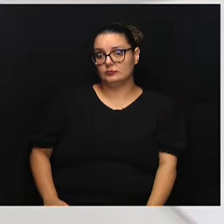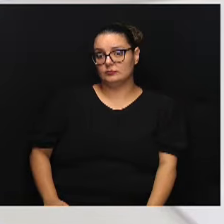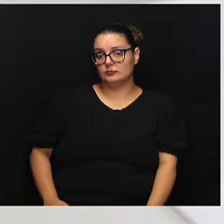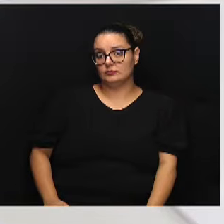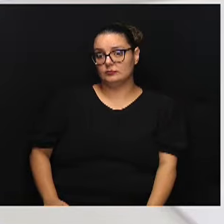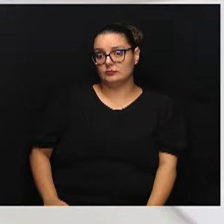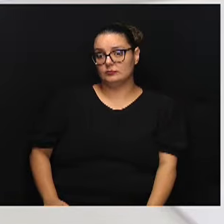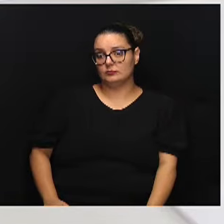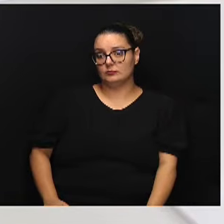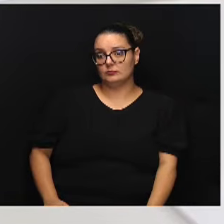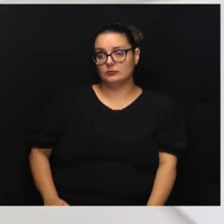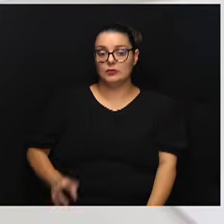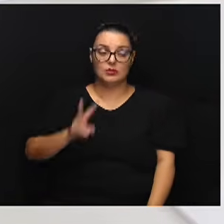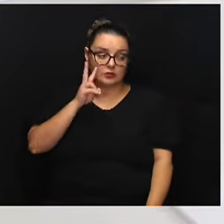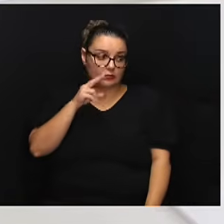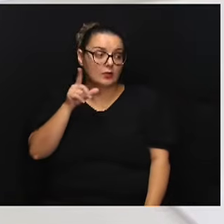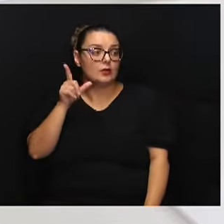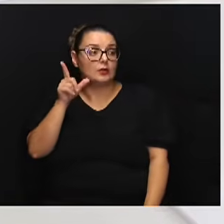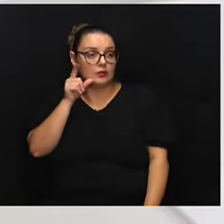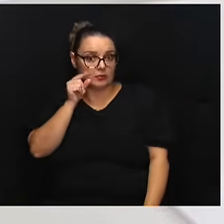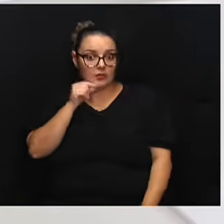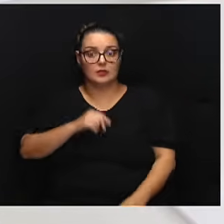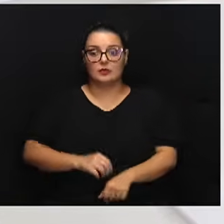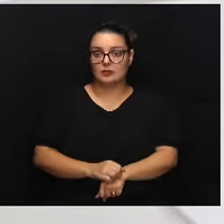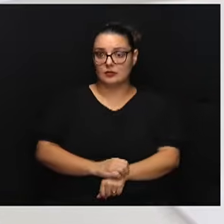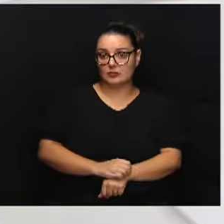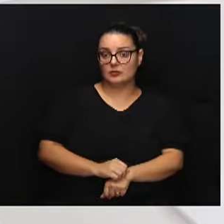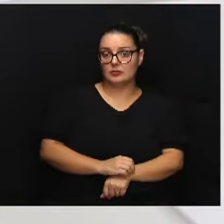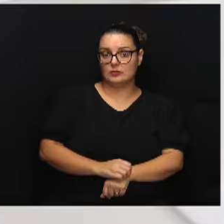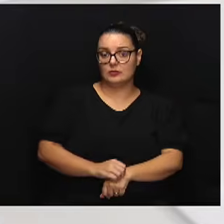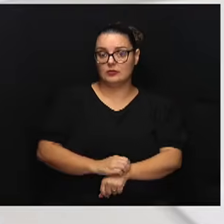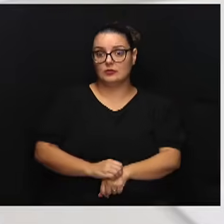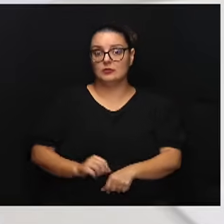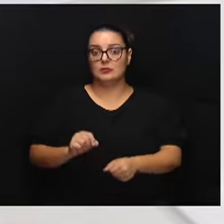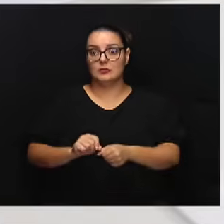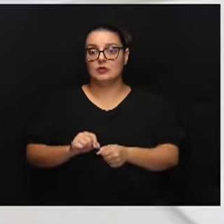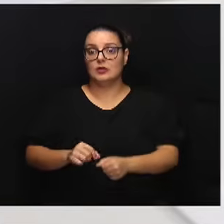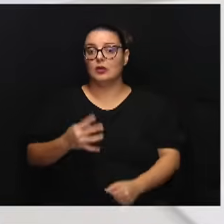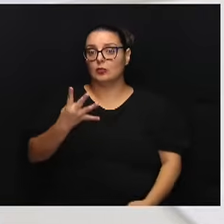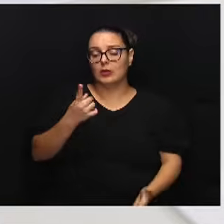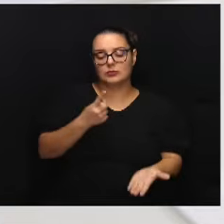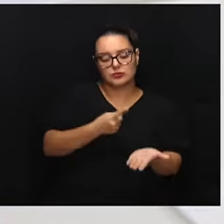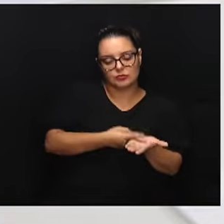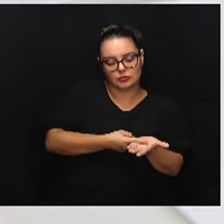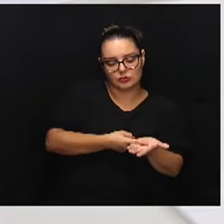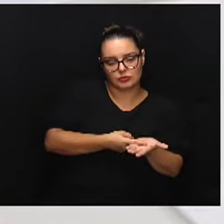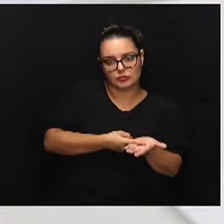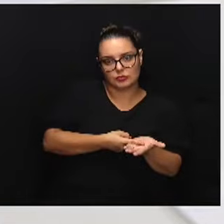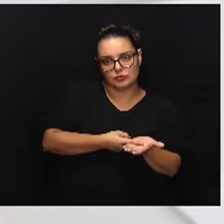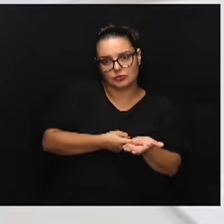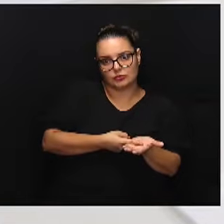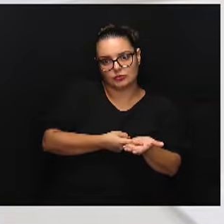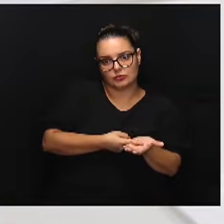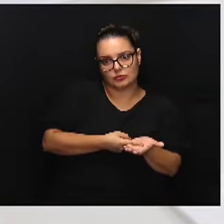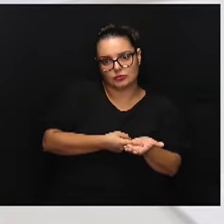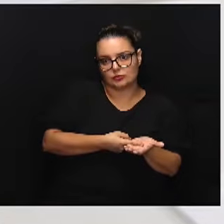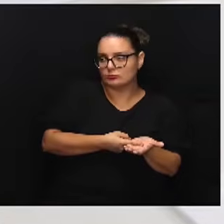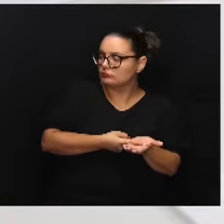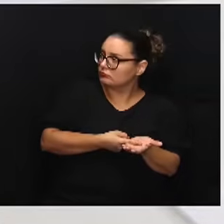Eu já tô vendo um pássaro. A gente vai fazer quatro salsichas pequenas aqui, ó. Aqui embaixo, ó.